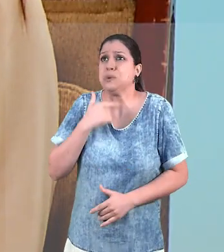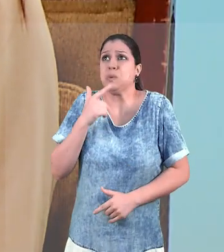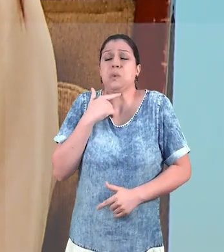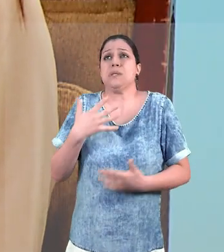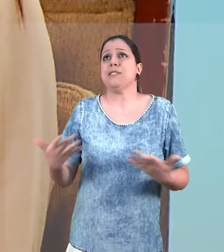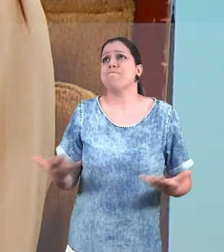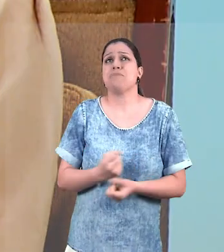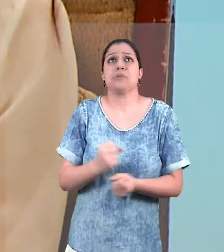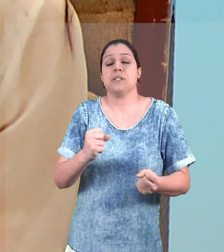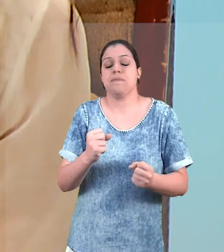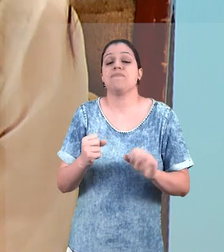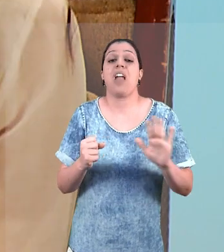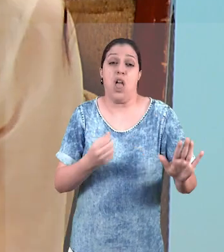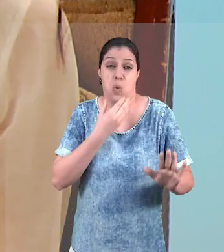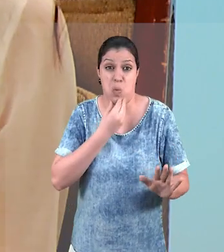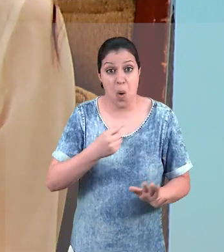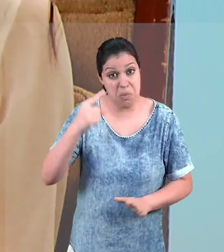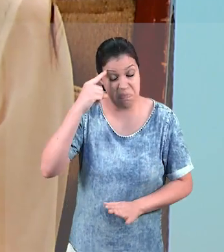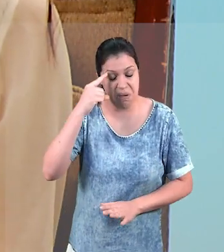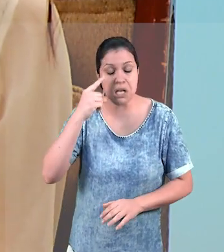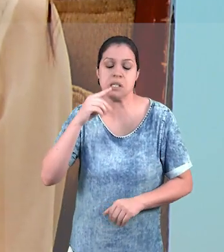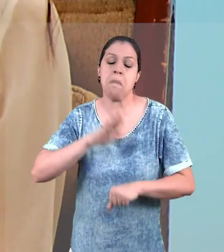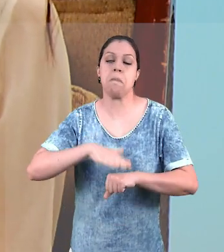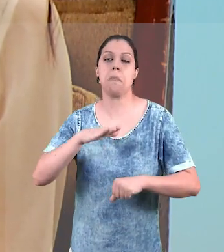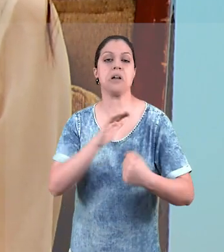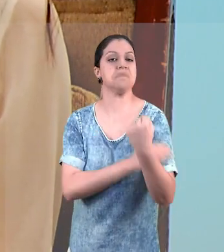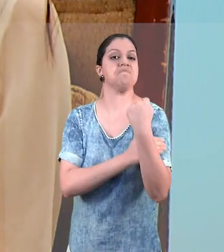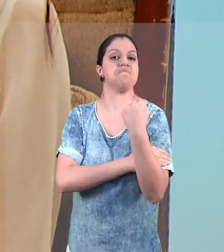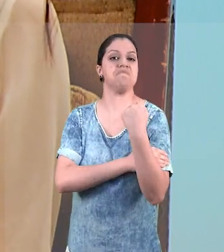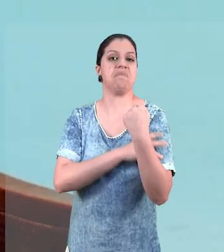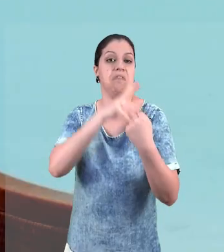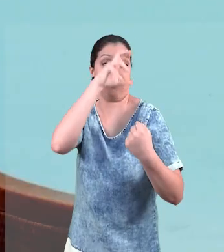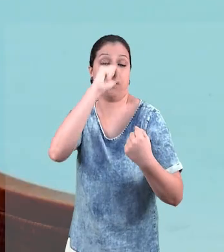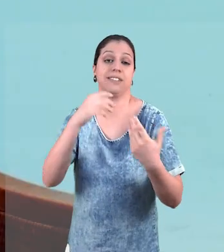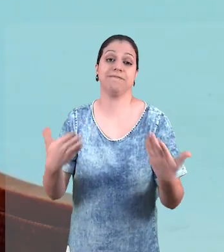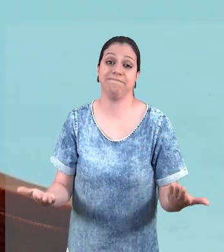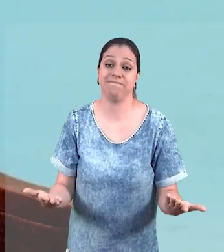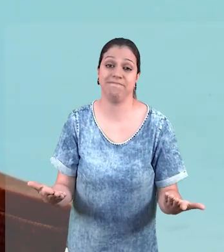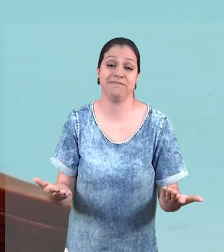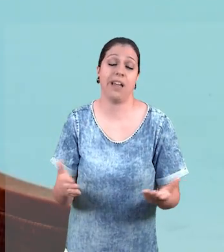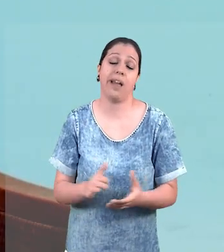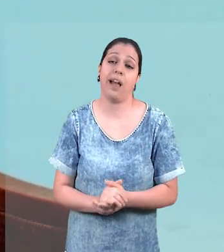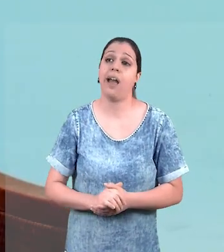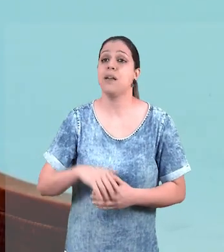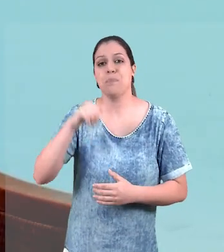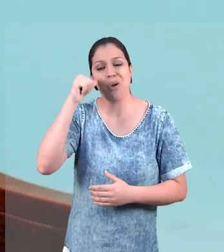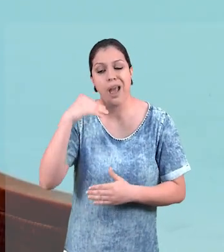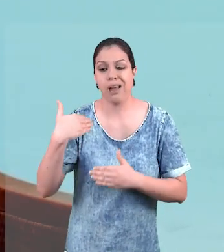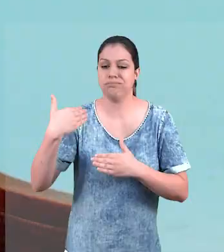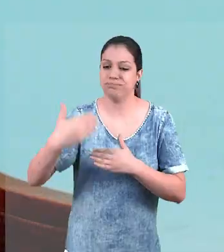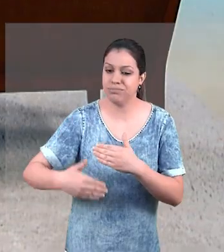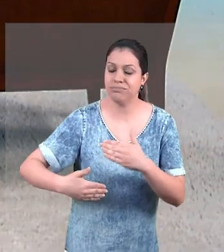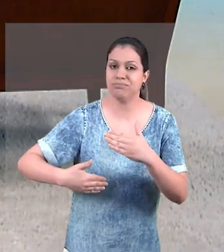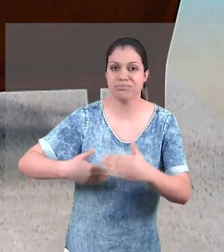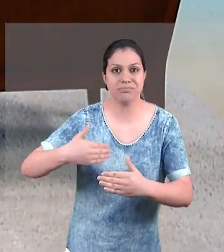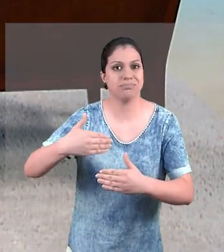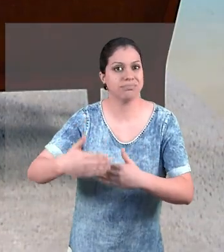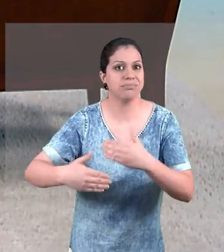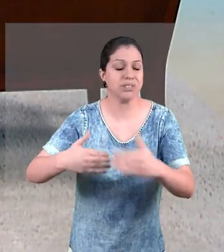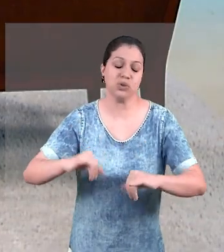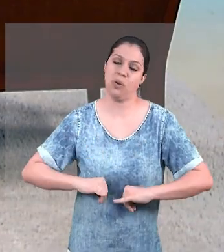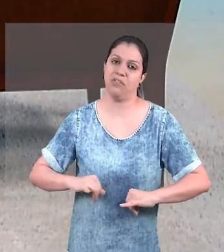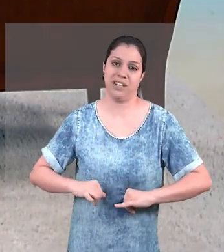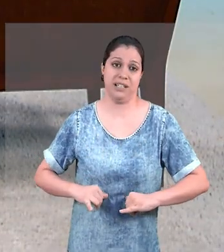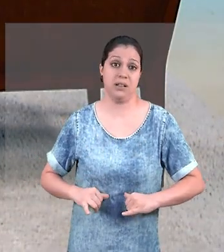relação, eles se sentem mais fortalecidos, os agressores. E assim, muitas mulheres vão vivendo. E ficam